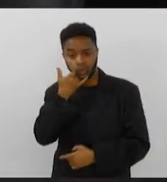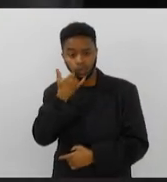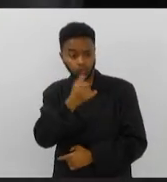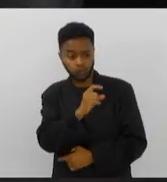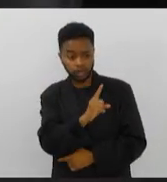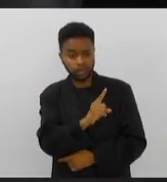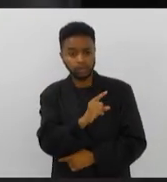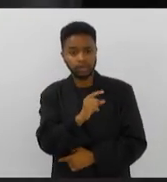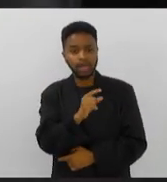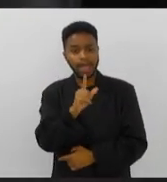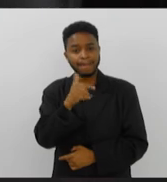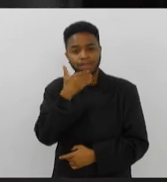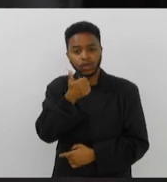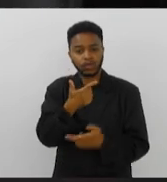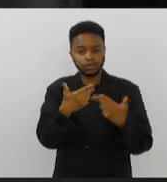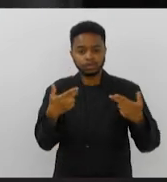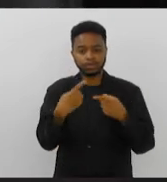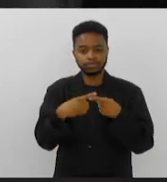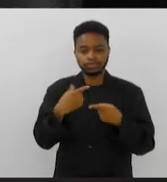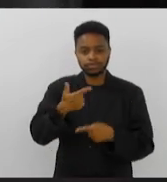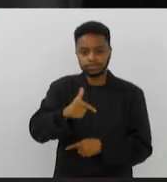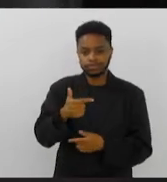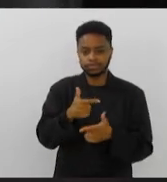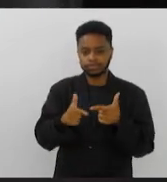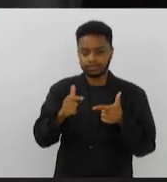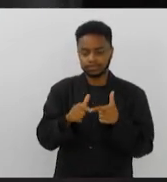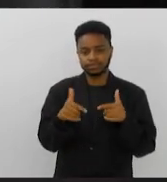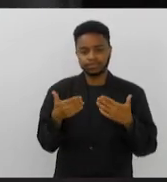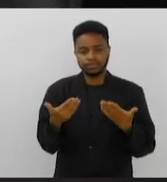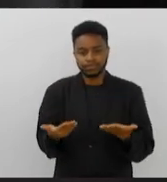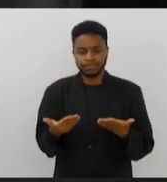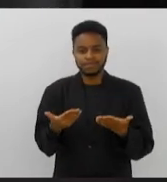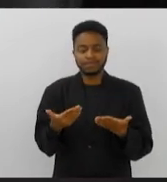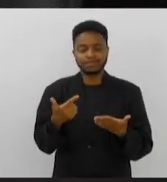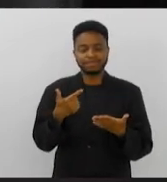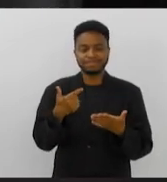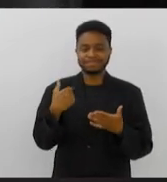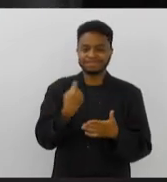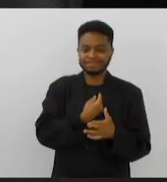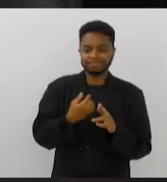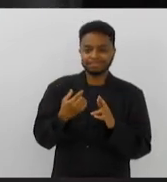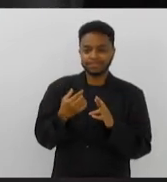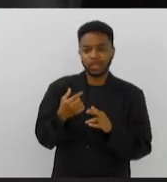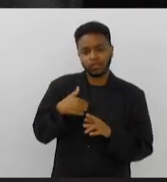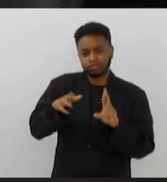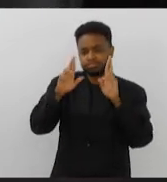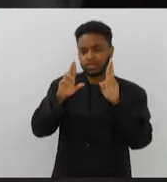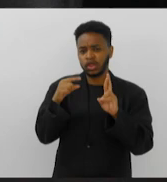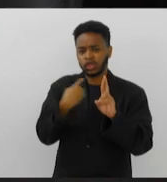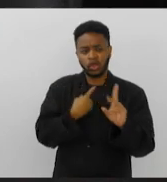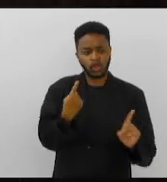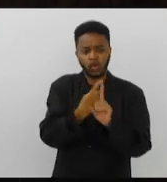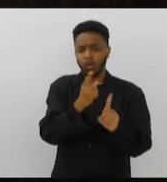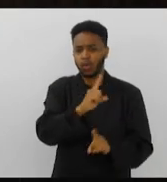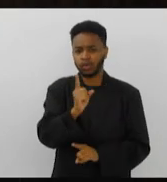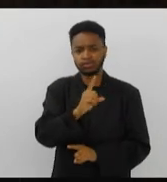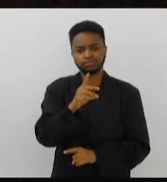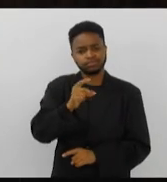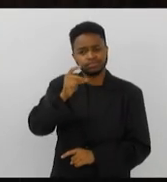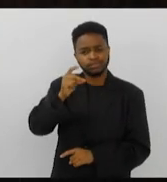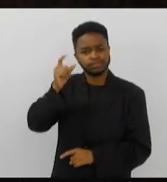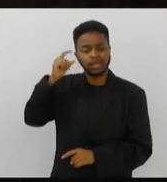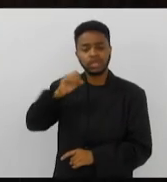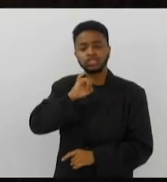coisa que eu tenho na minha vida porque eu não tenho problema então eu eu só a gente espero que a gente não se veja durante muito tempo só se fale quando você sente